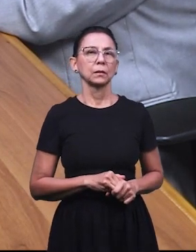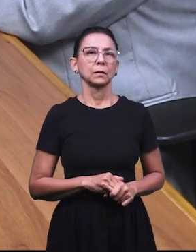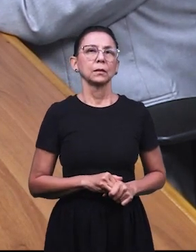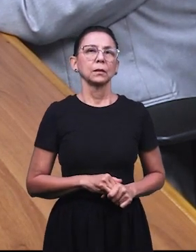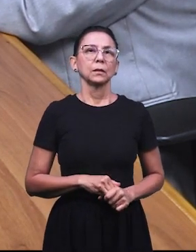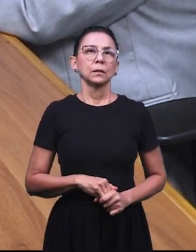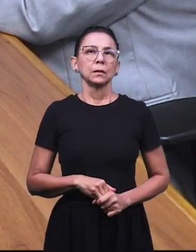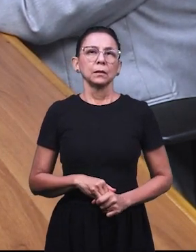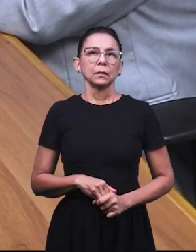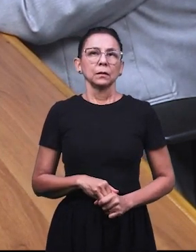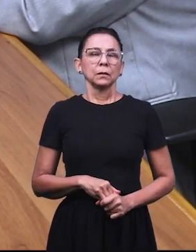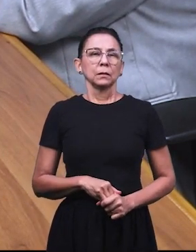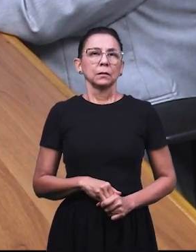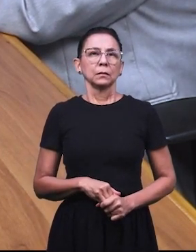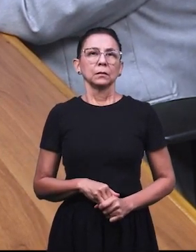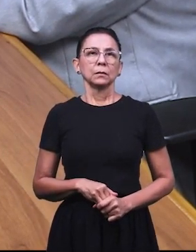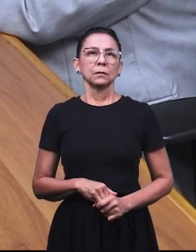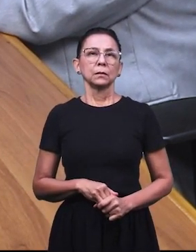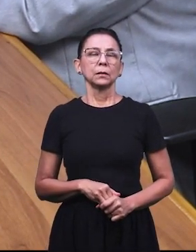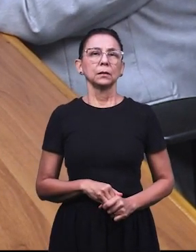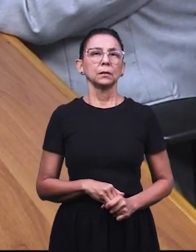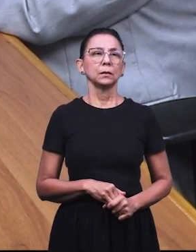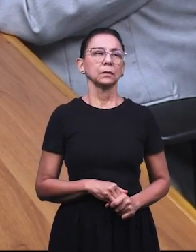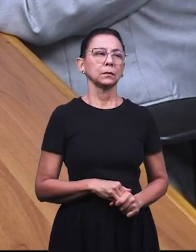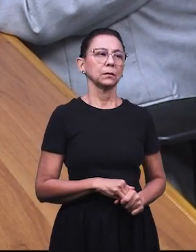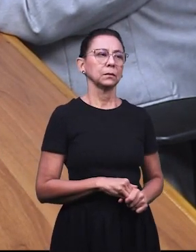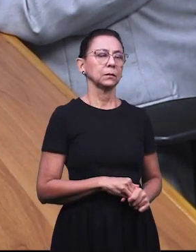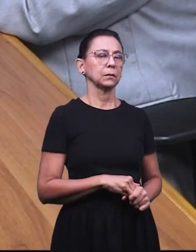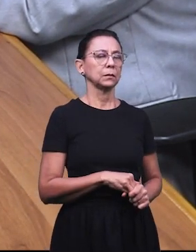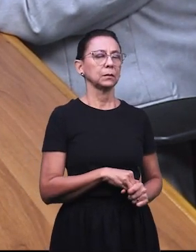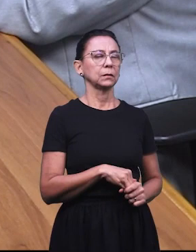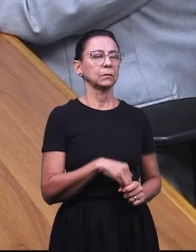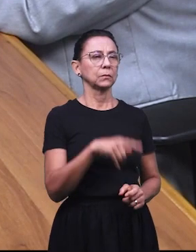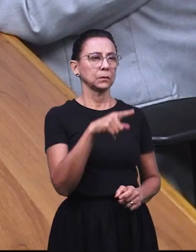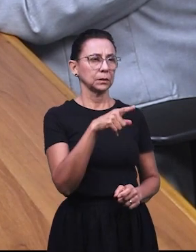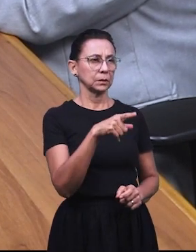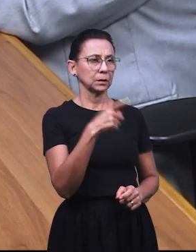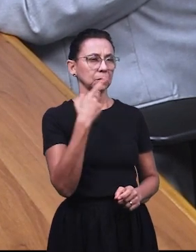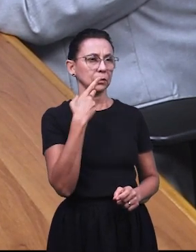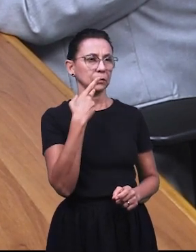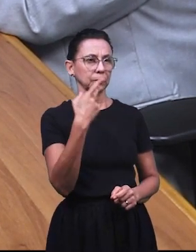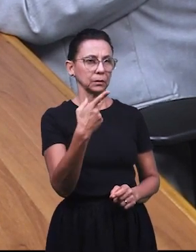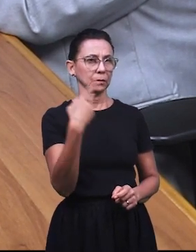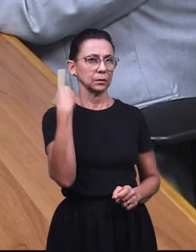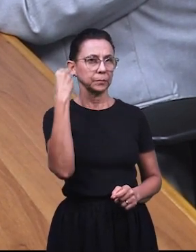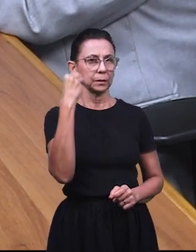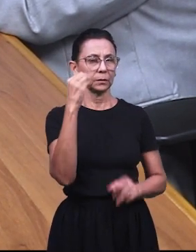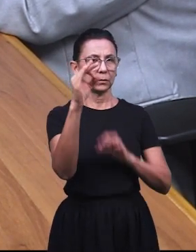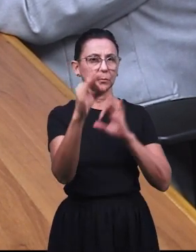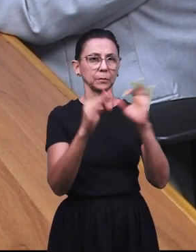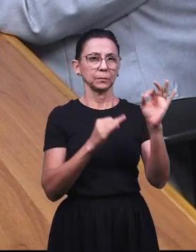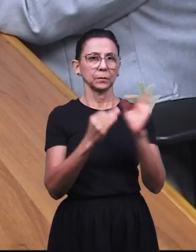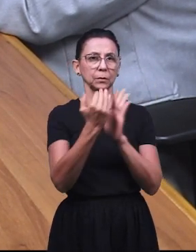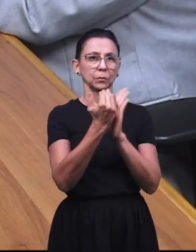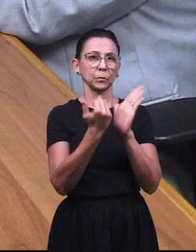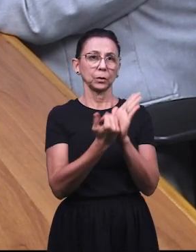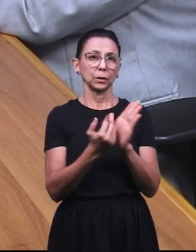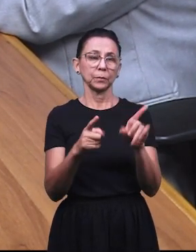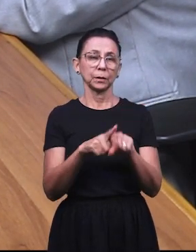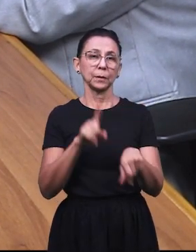que acontece, qual é a experiência de preparo do programa e da gravação do programa em